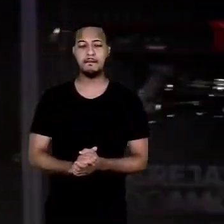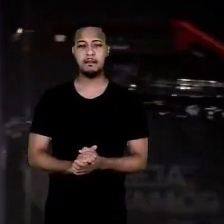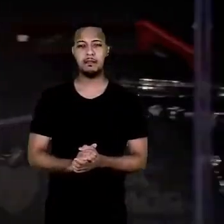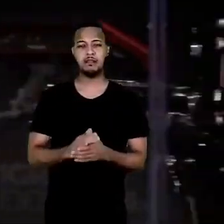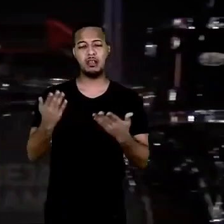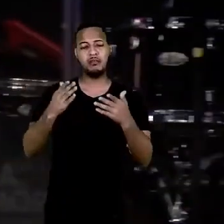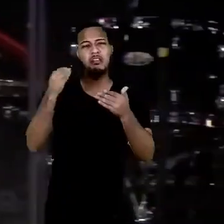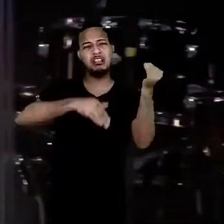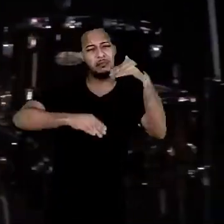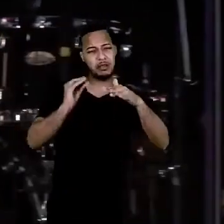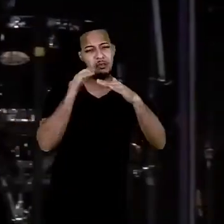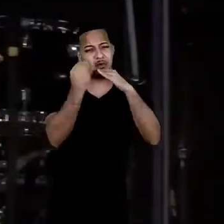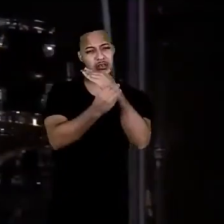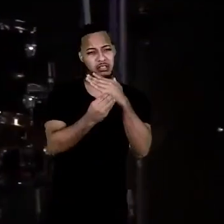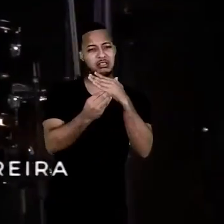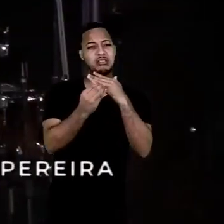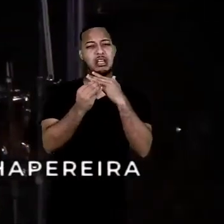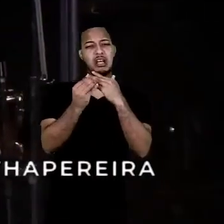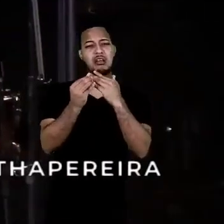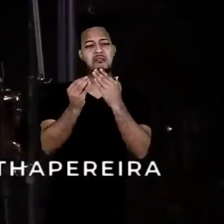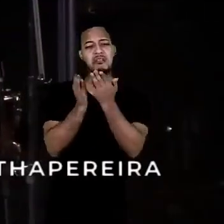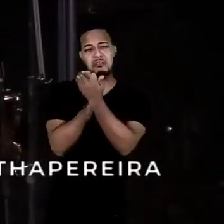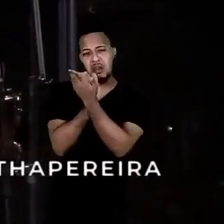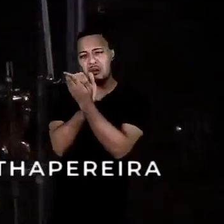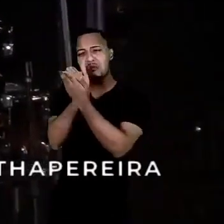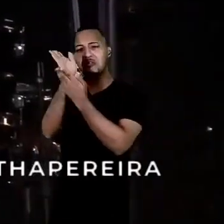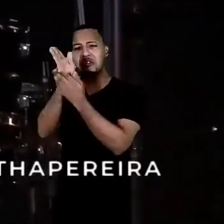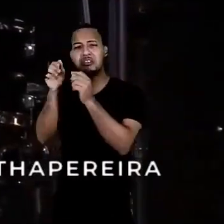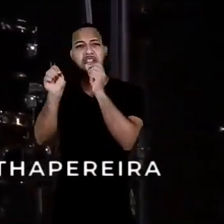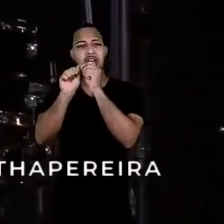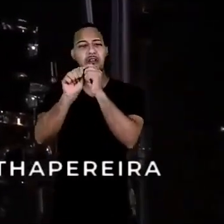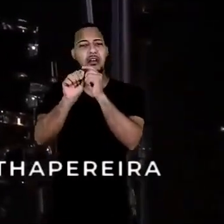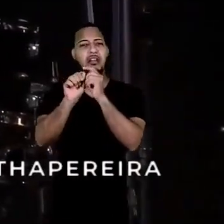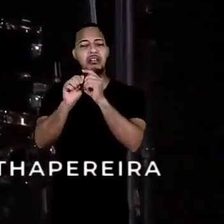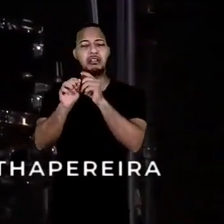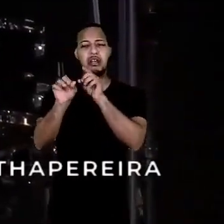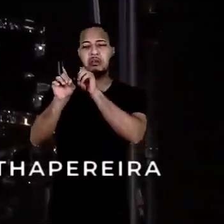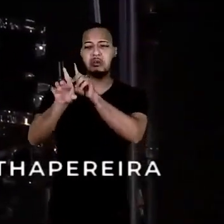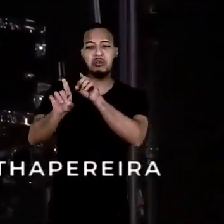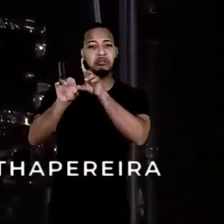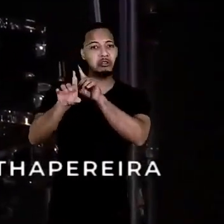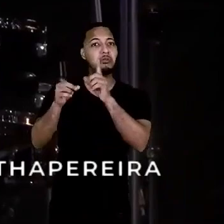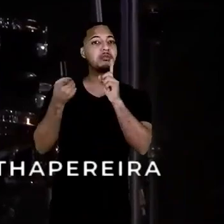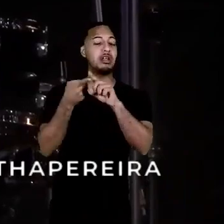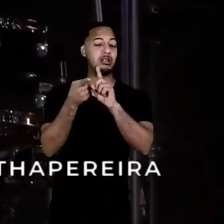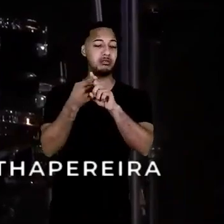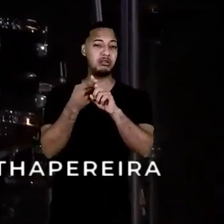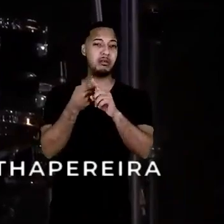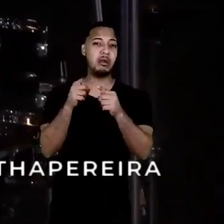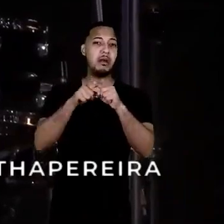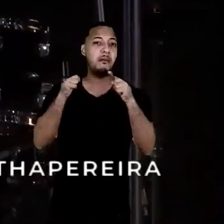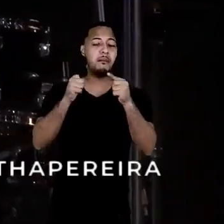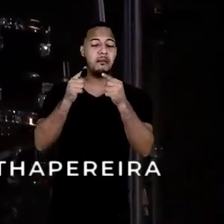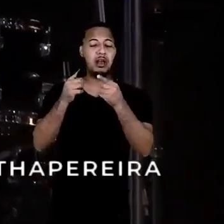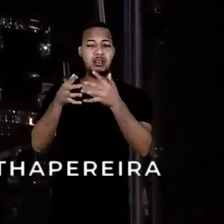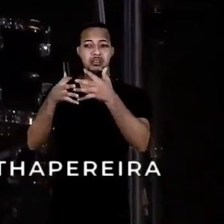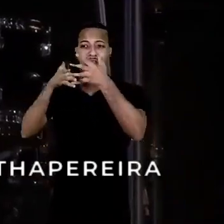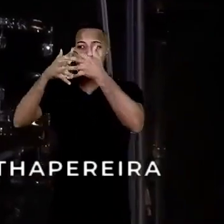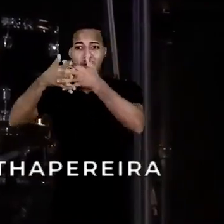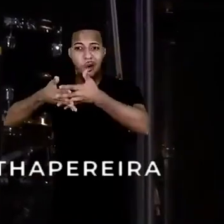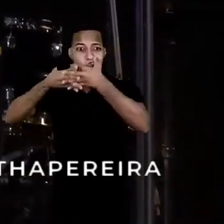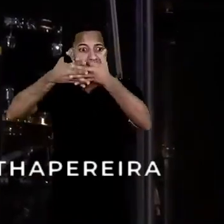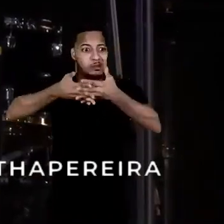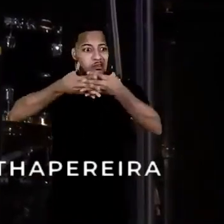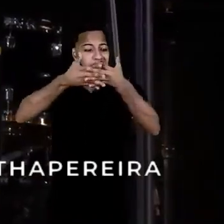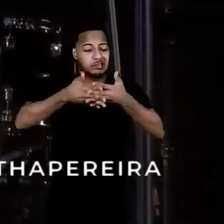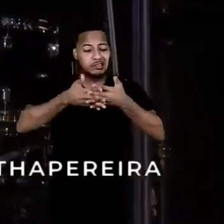está na cela, sabe? Você está fazendo um GD e de repente parece que você perde a direção, você se perde no